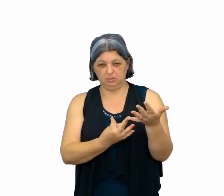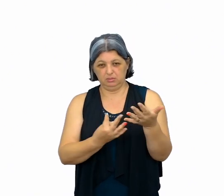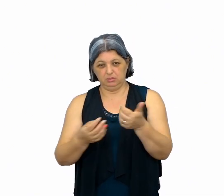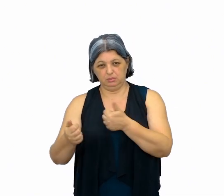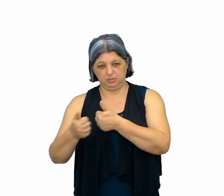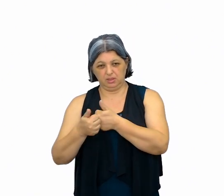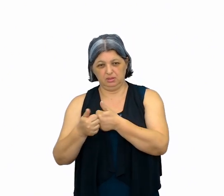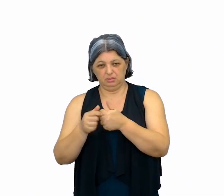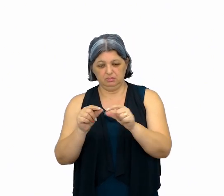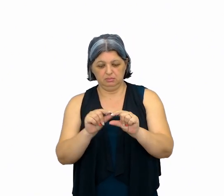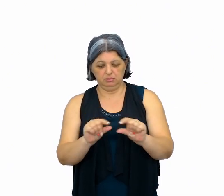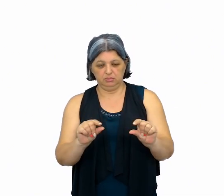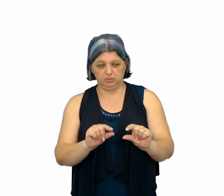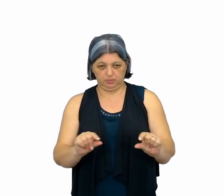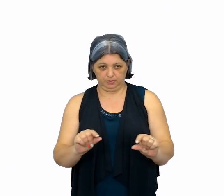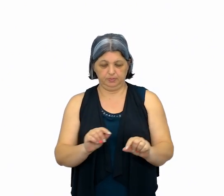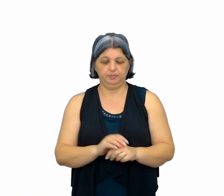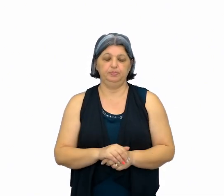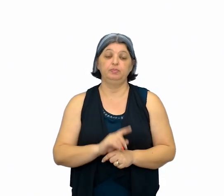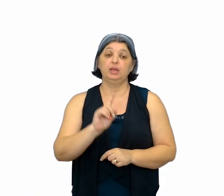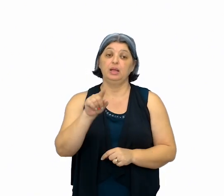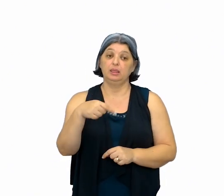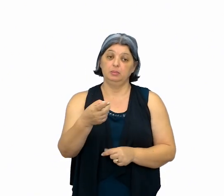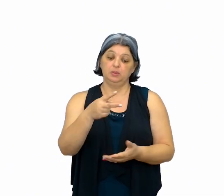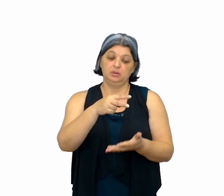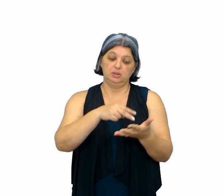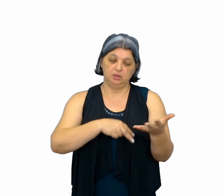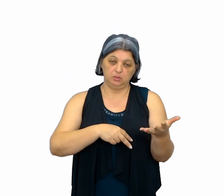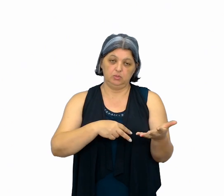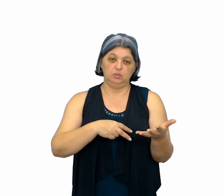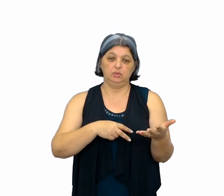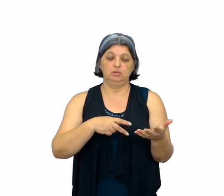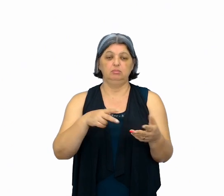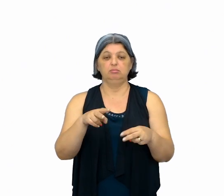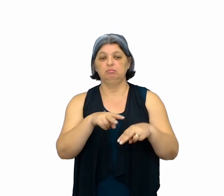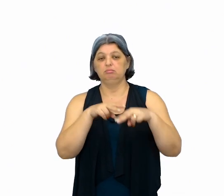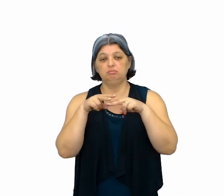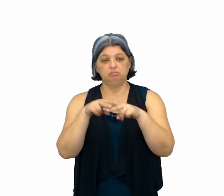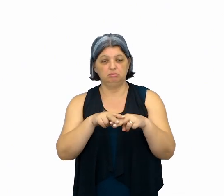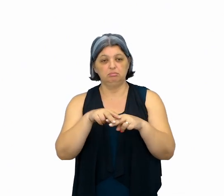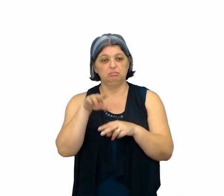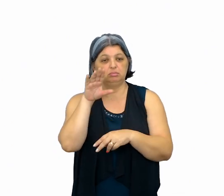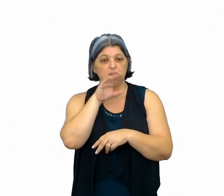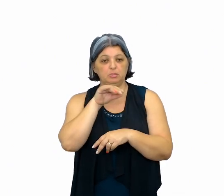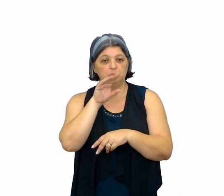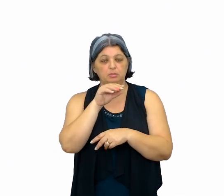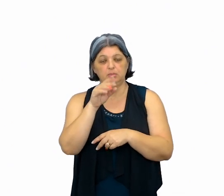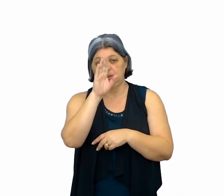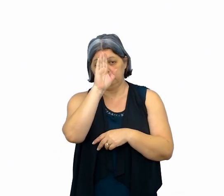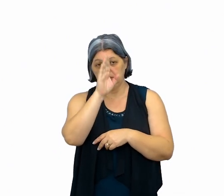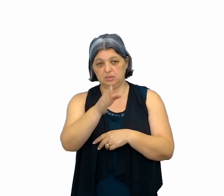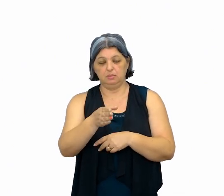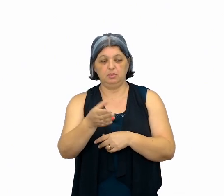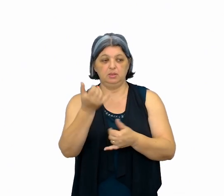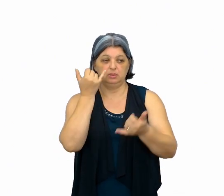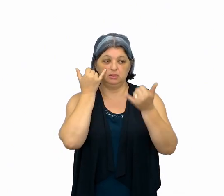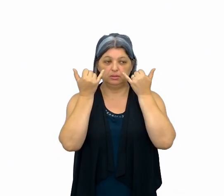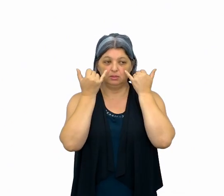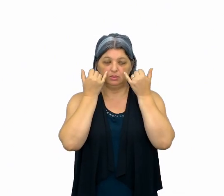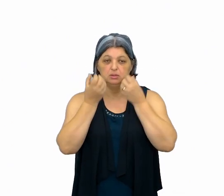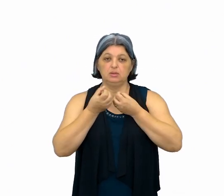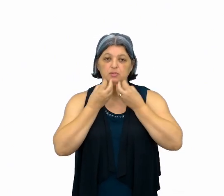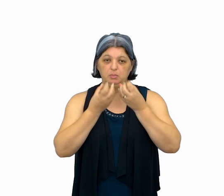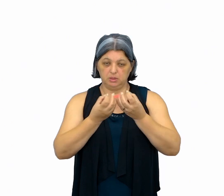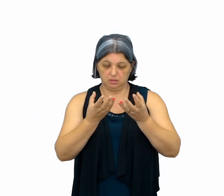Naqueles trechinhos. Depois da leitura, resgatar oralmente as principais informações do texto, o